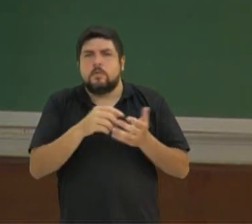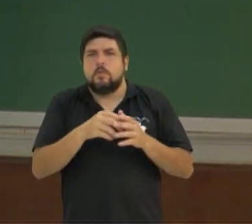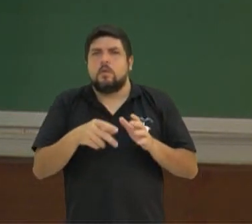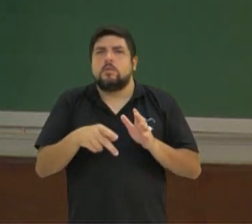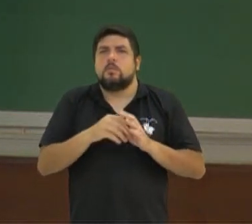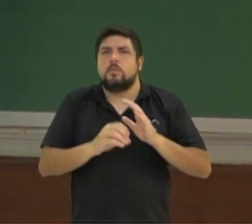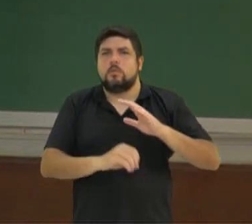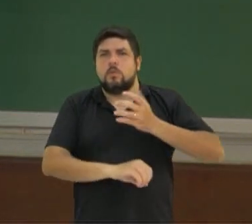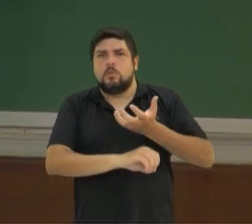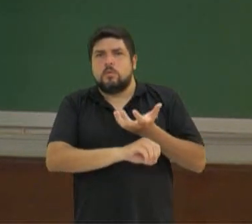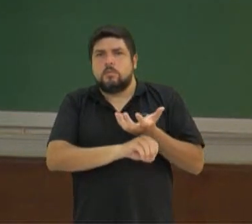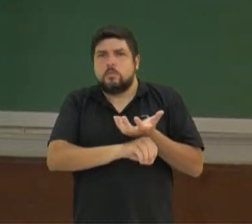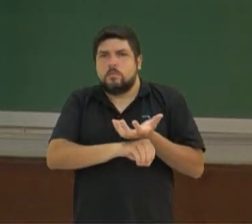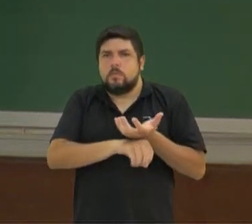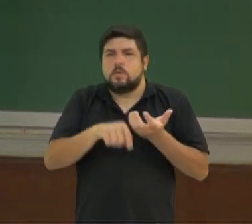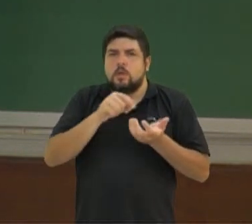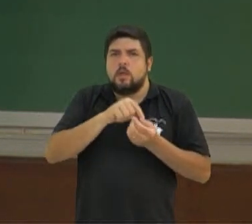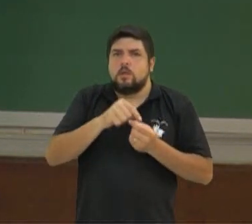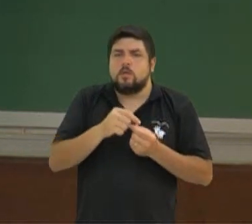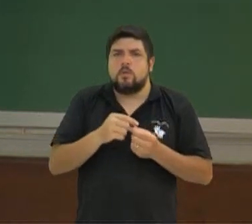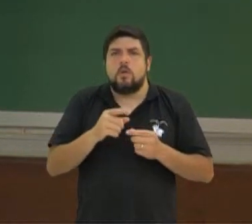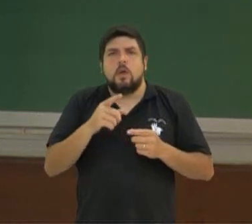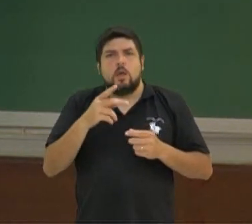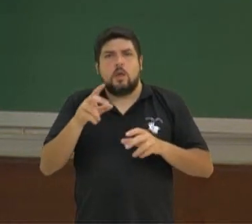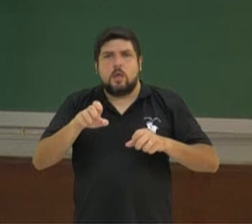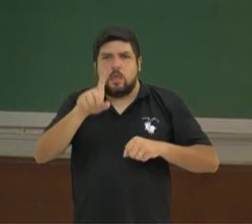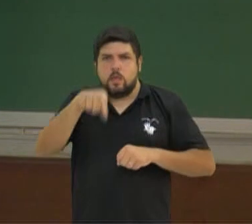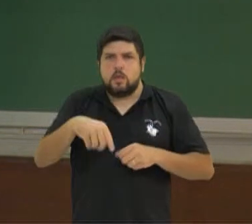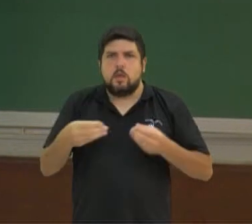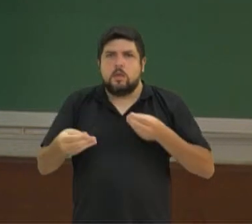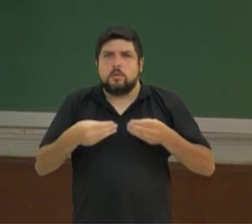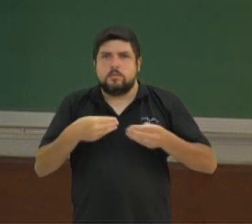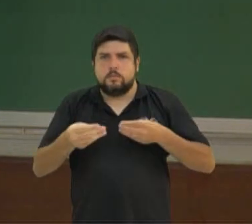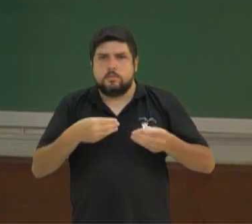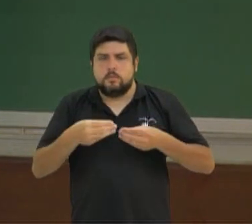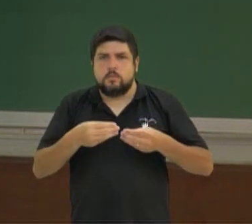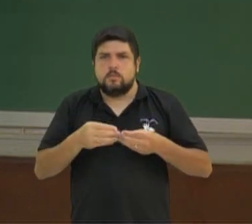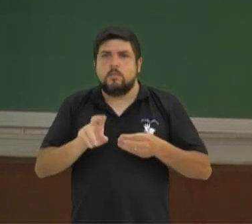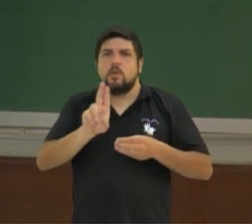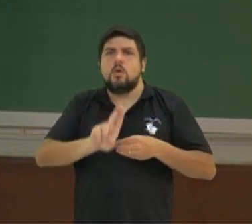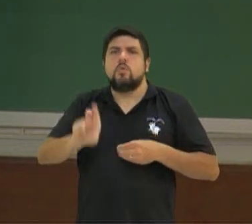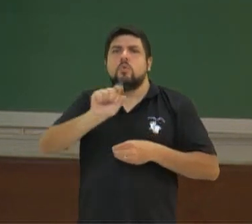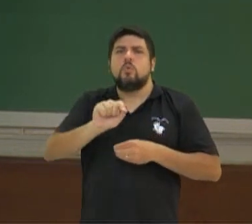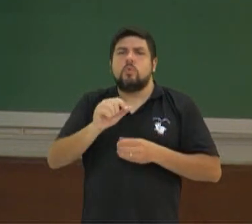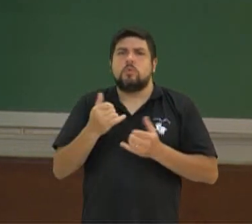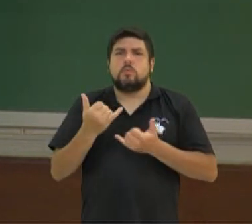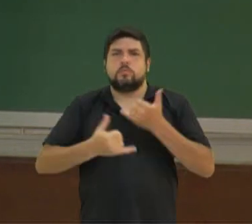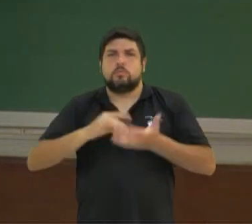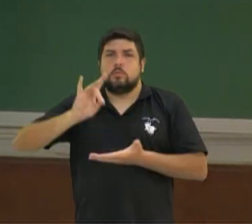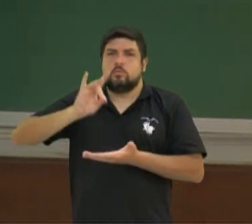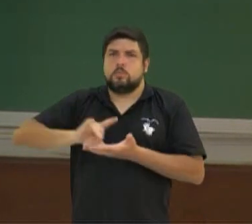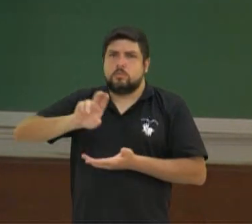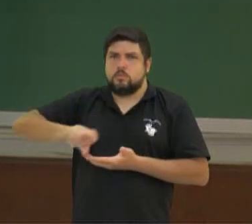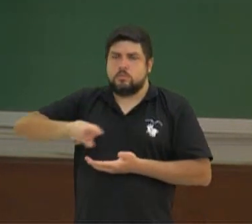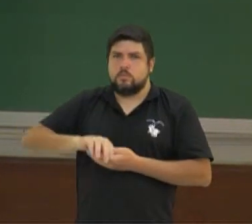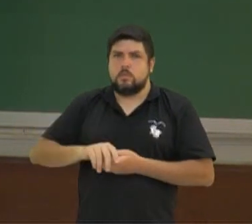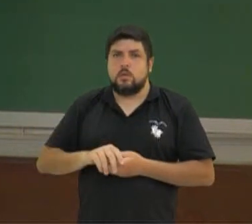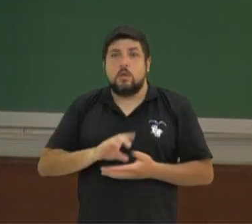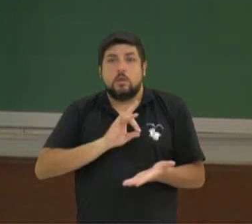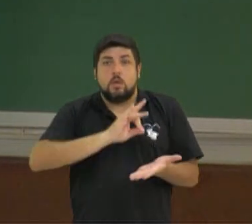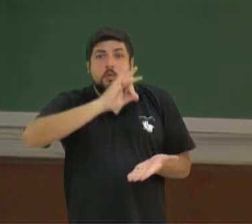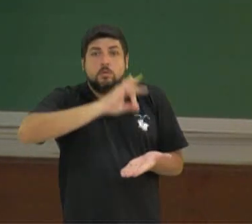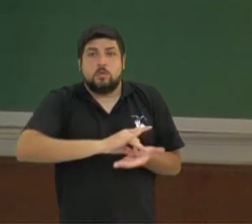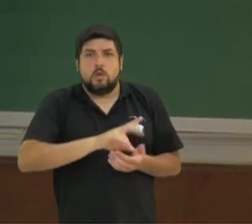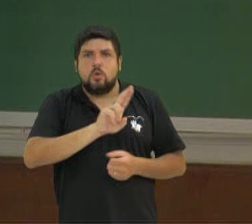Então essa peteca aqui é uma sintética, né? Então ela é utilizada para competições não oficiais. Na competição oficial utiliza-se peteca